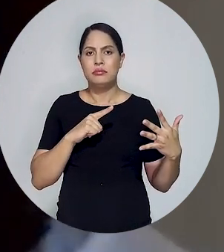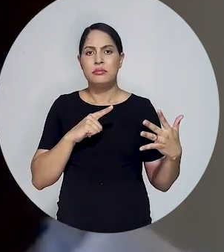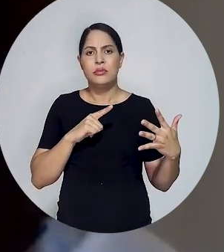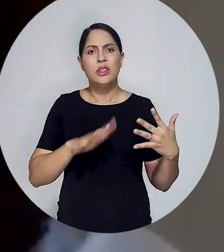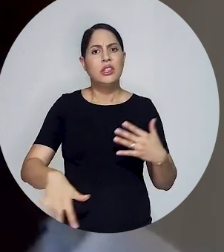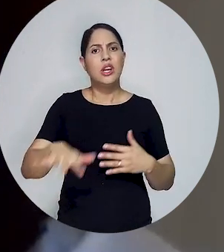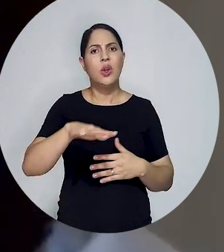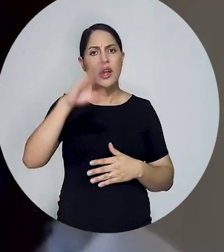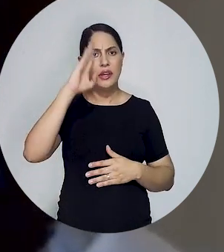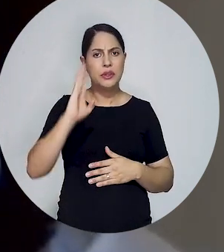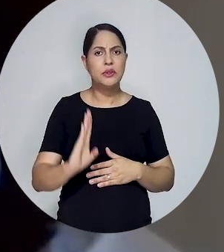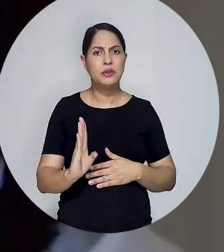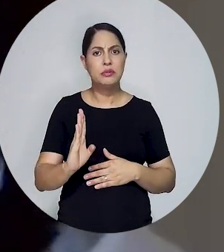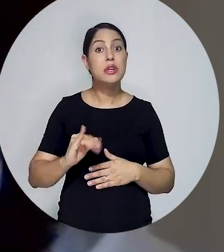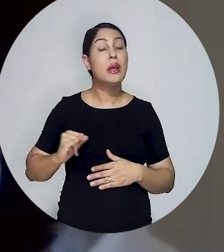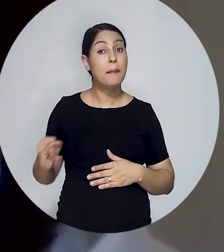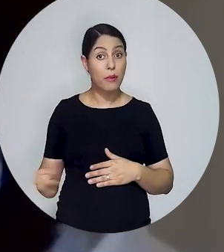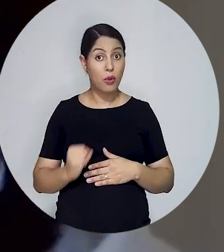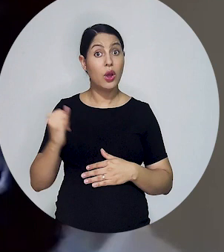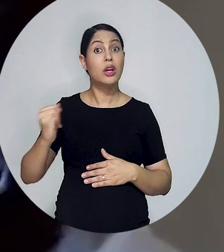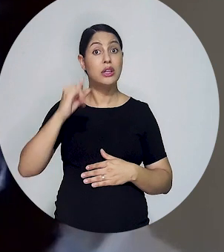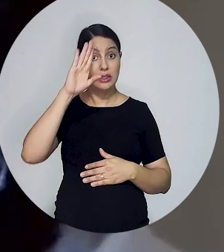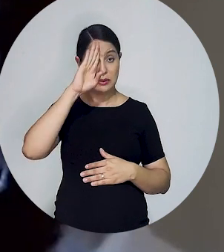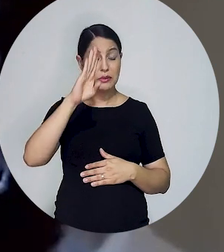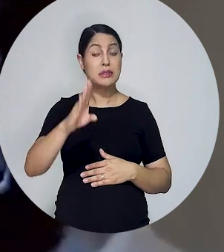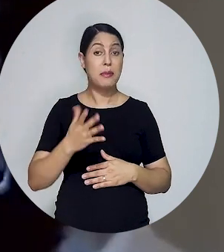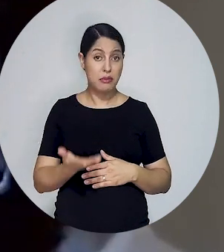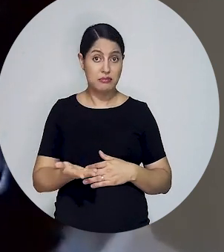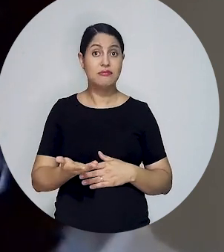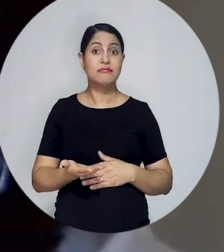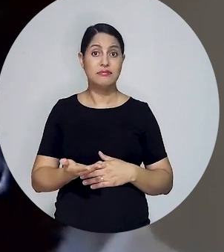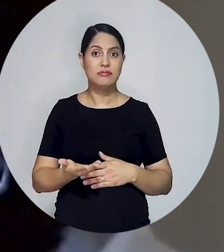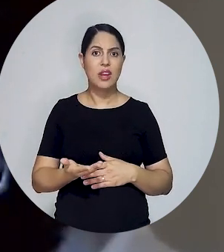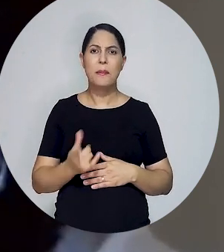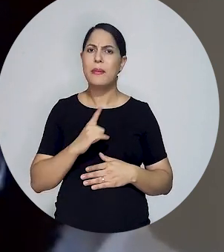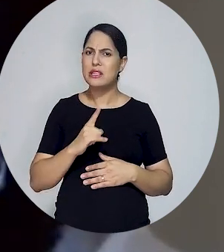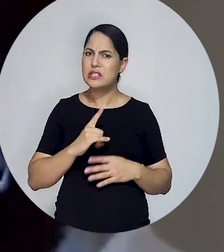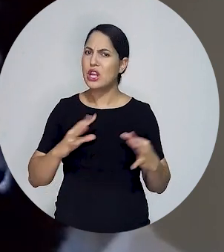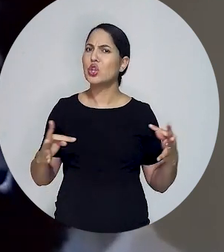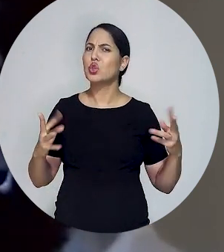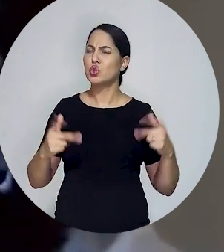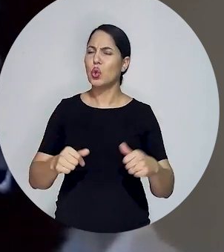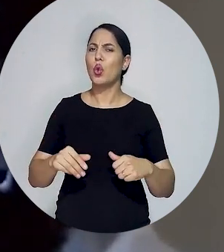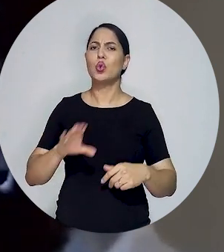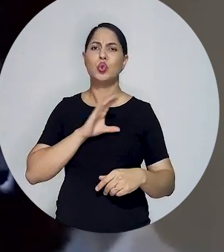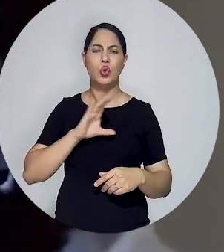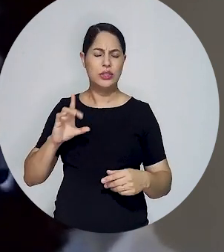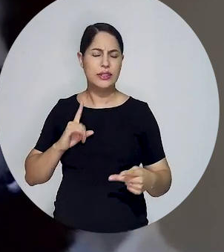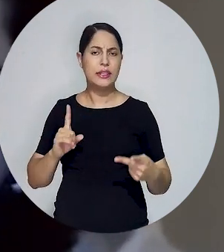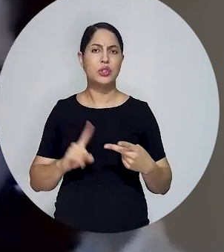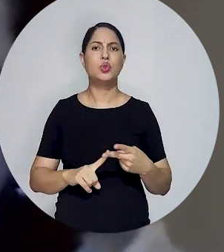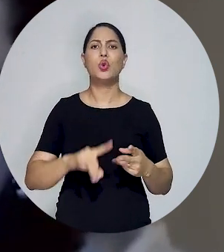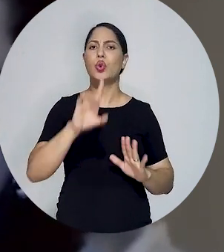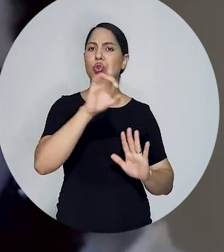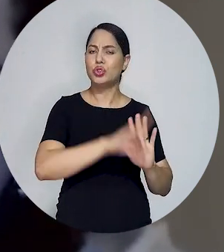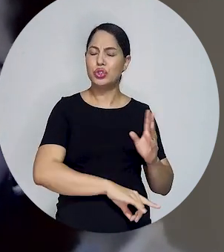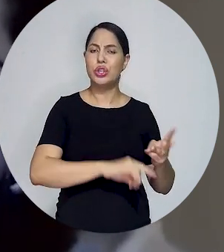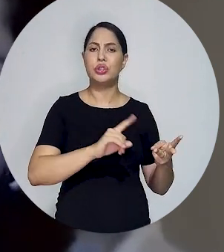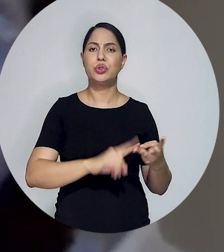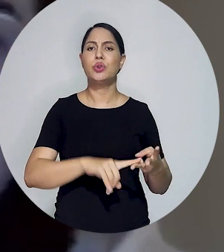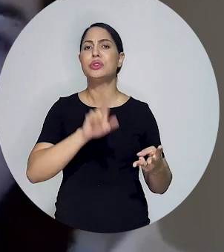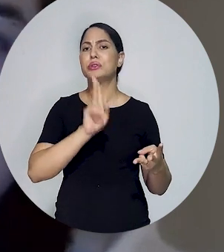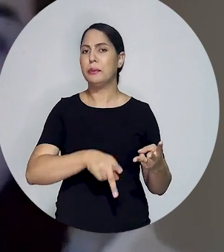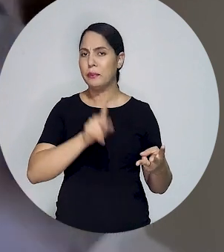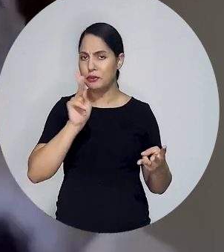jurídica no Brasil, e é importante e é primordial que todos os coordenadores, todos os diretores, todos